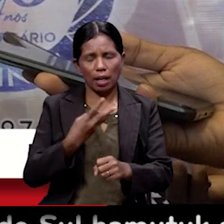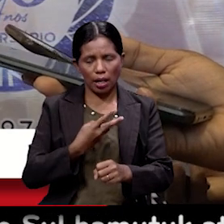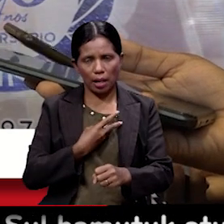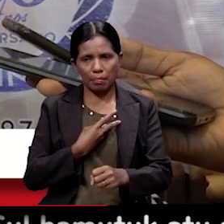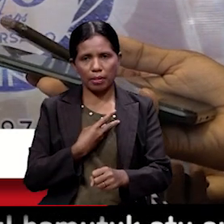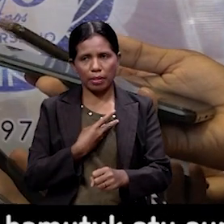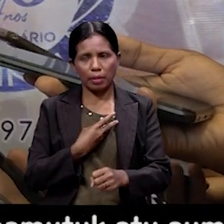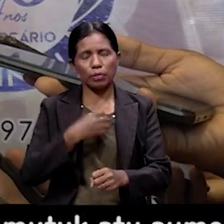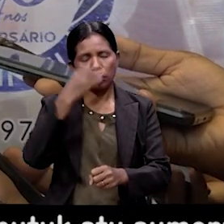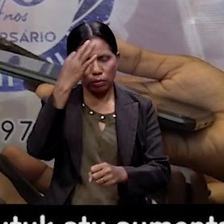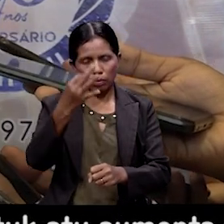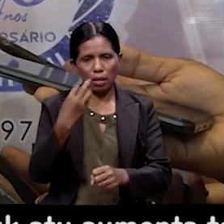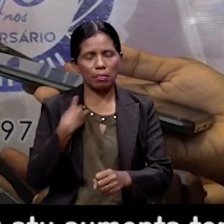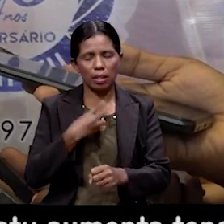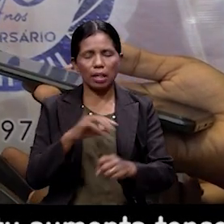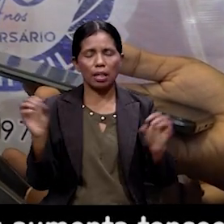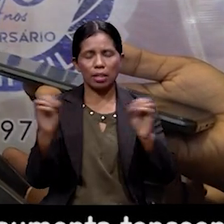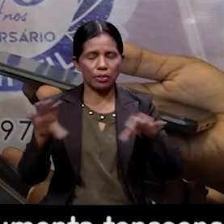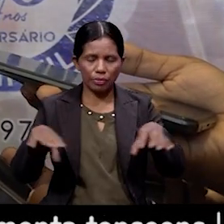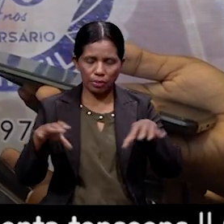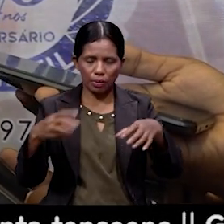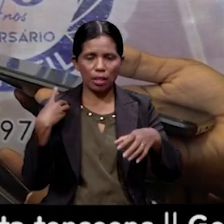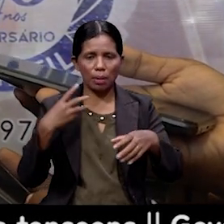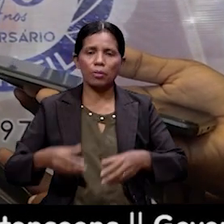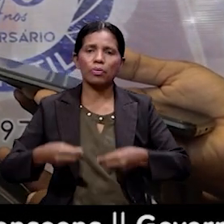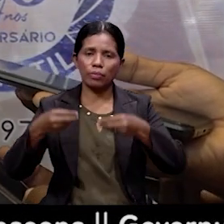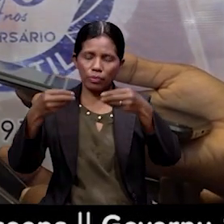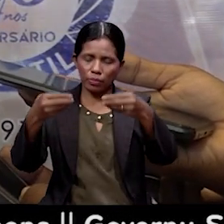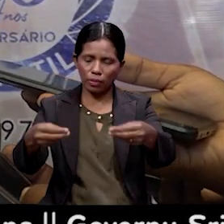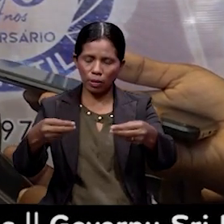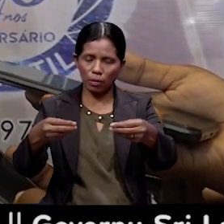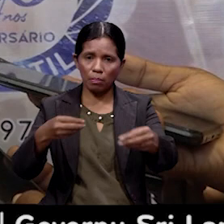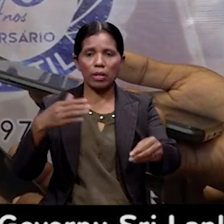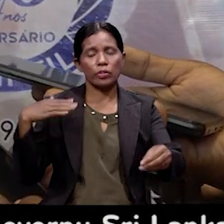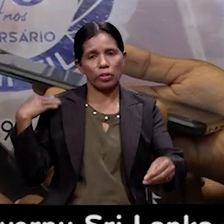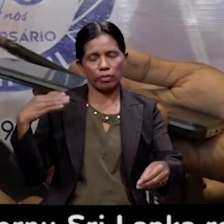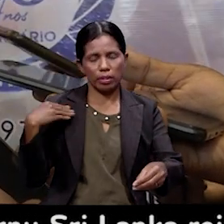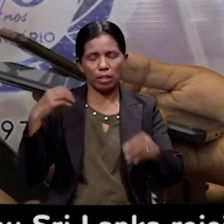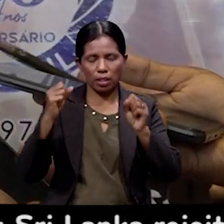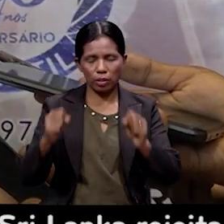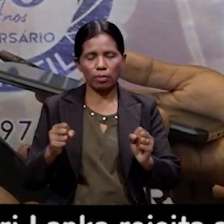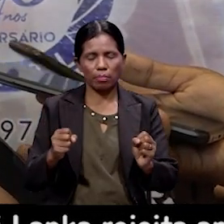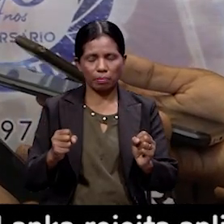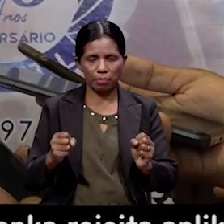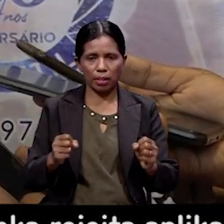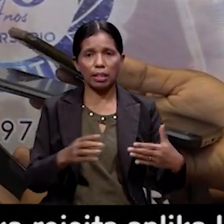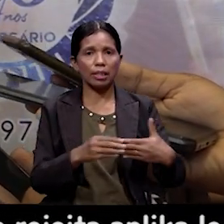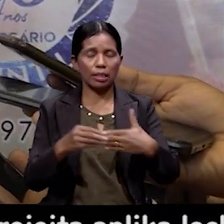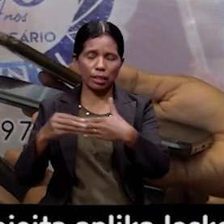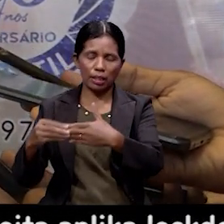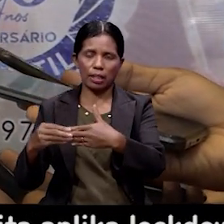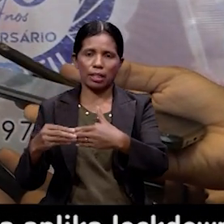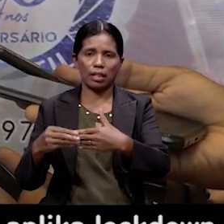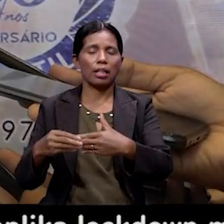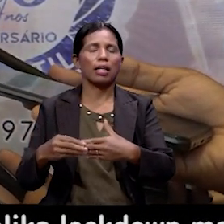amsirne ba una reforma am entrega ba jerasan fong a bele kael institusi dene. Importante me dene.